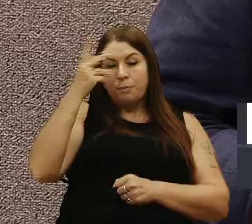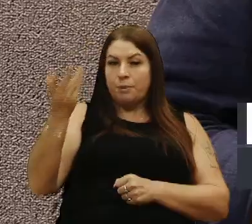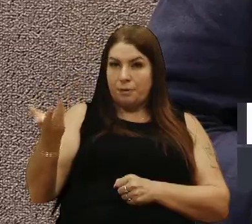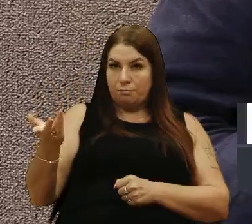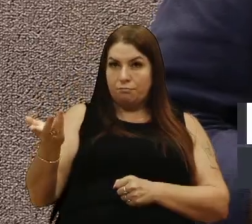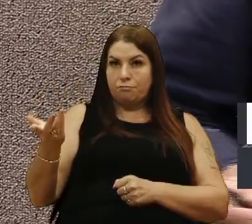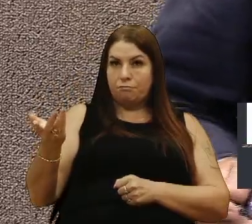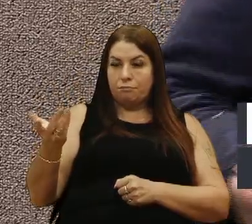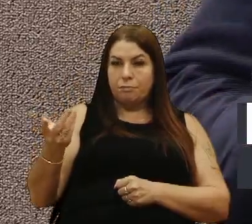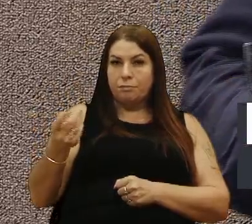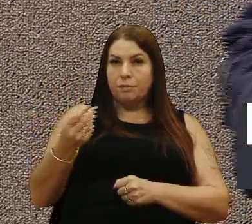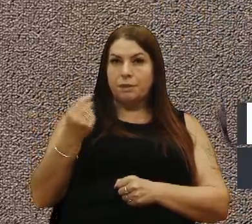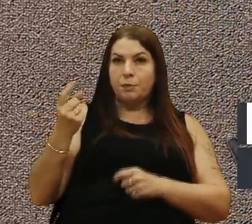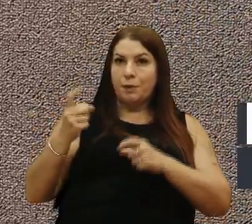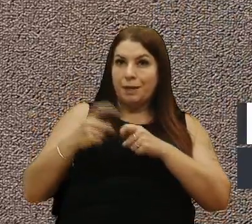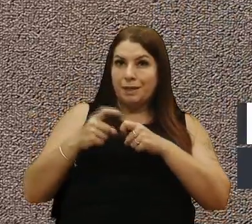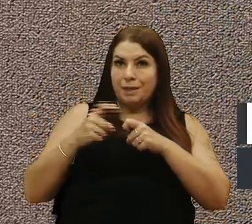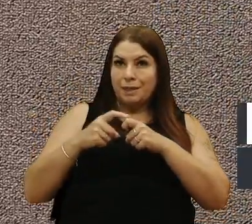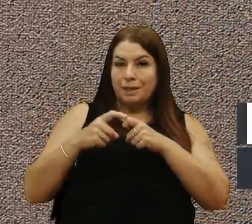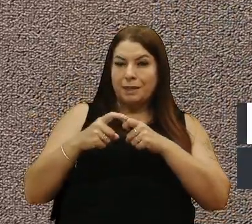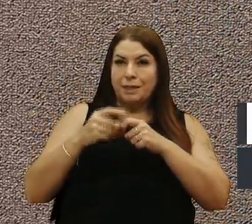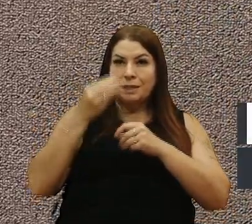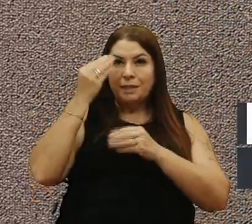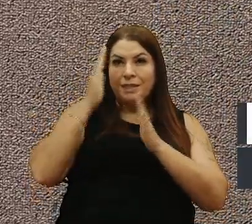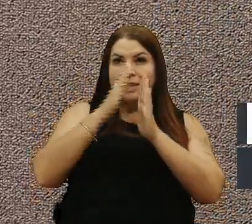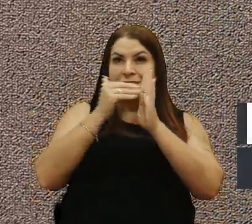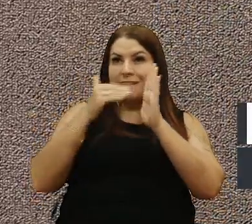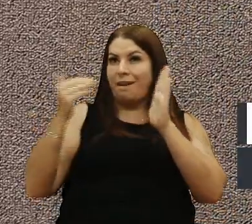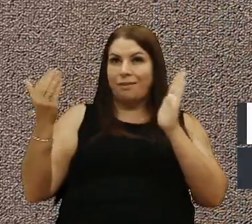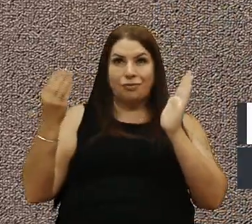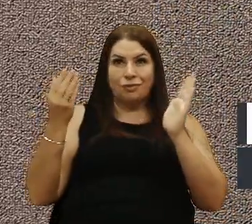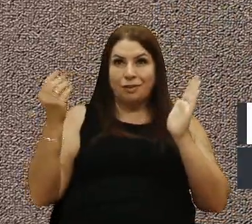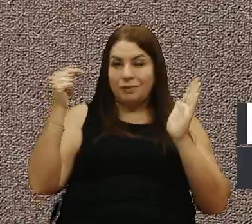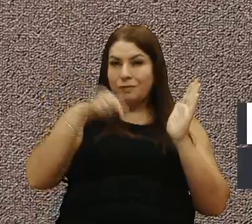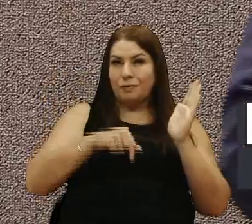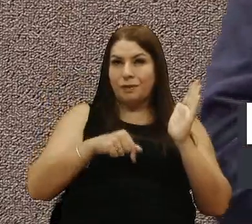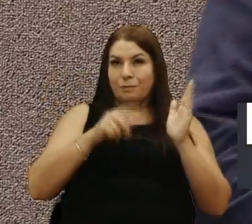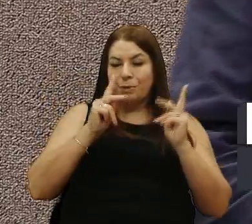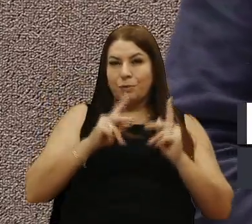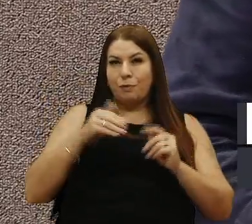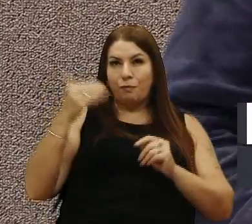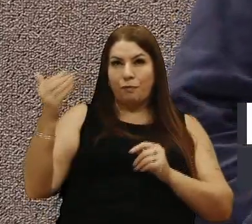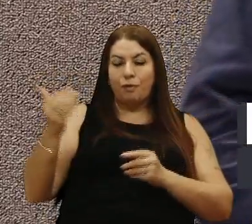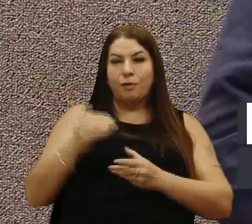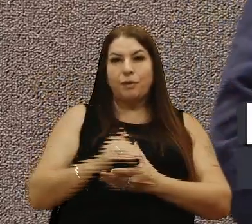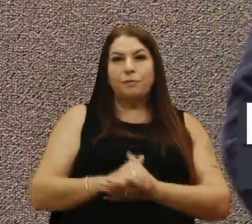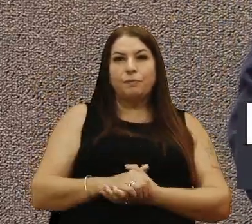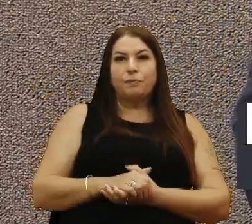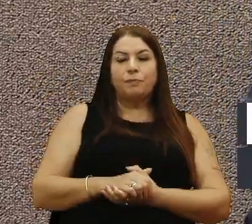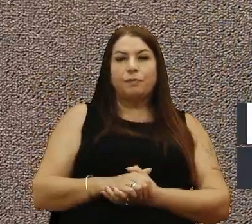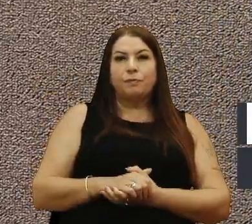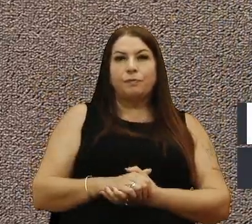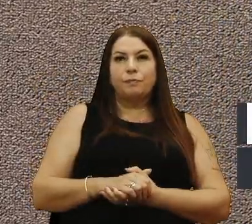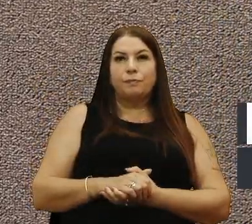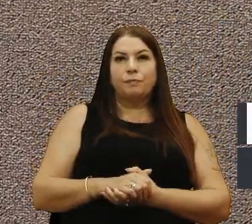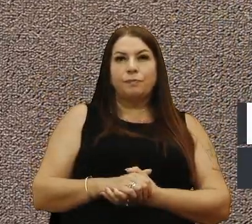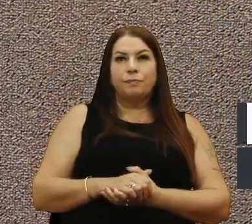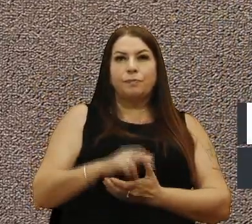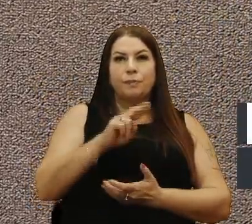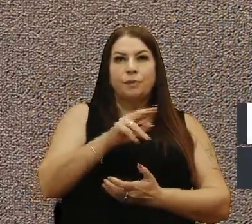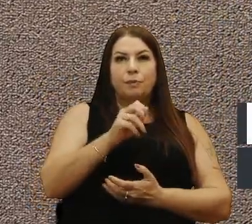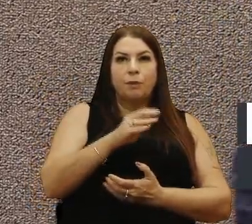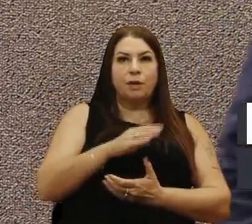São as clínicas estéticas, que tem vindo muita gente de fora. Então a